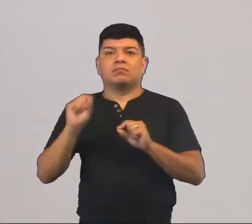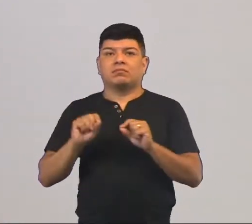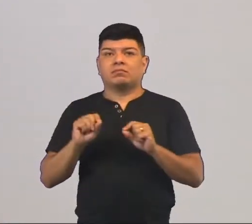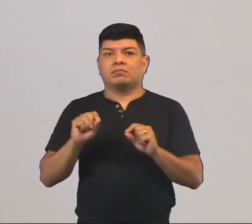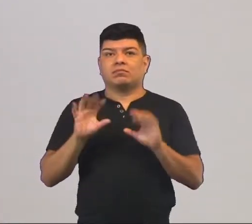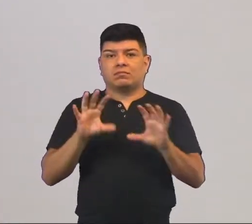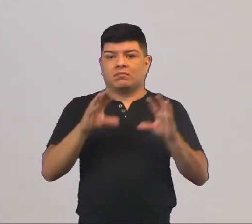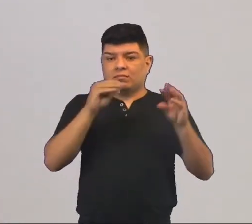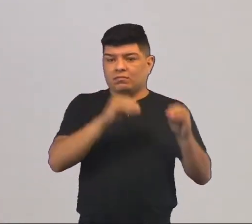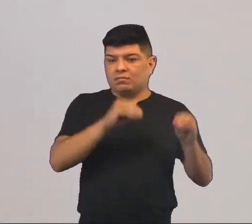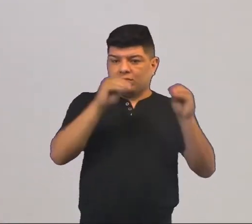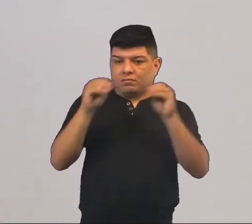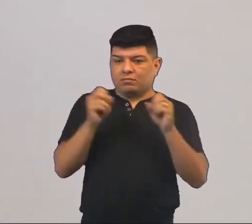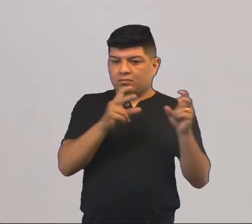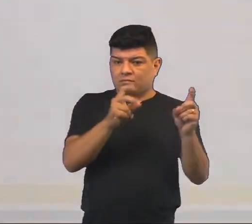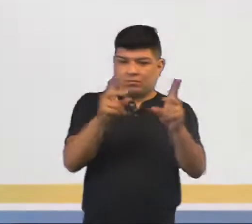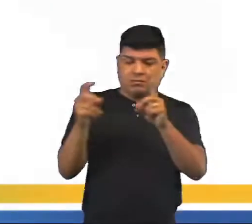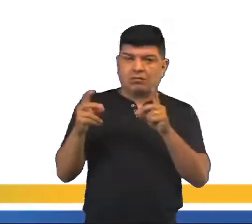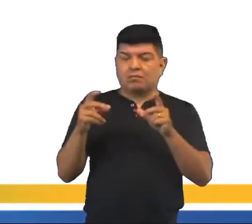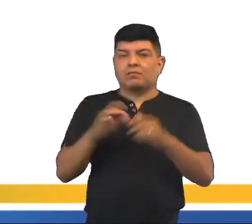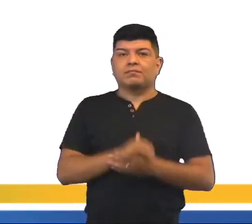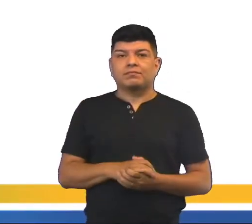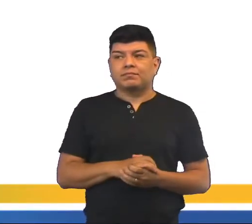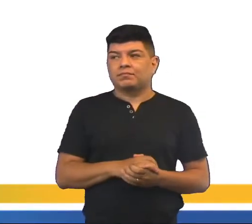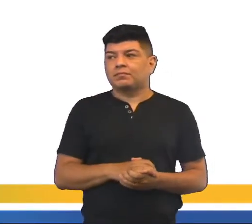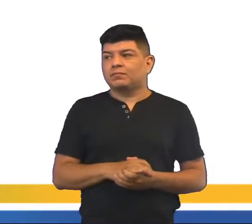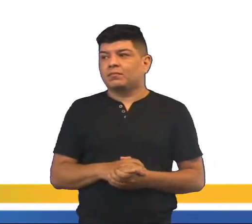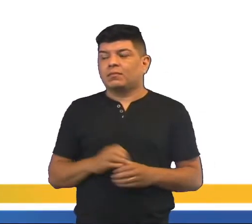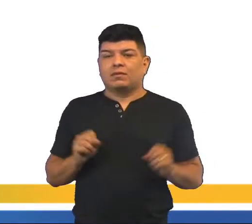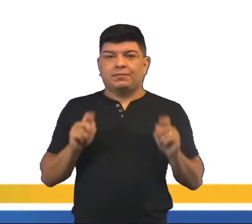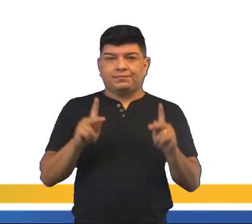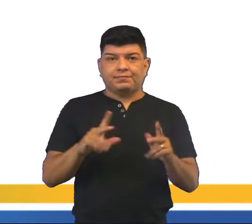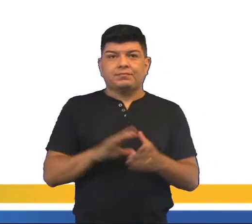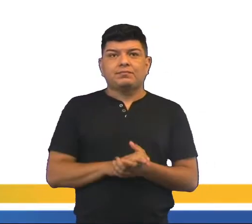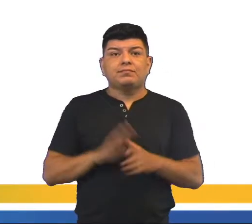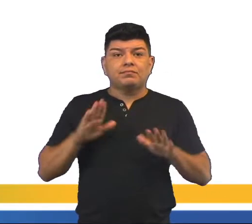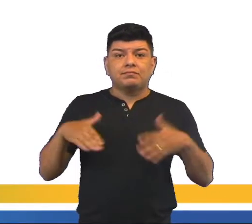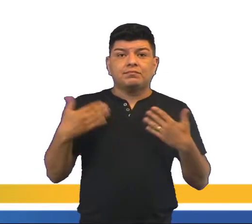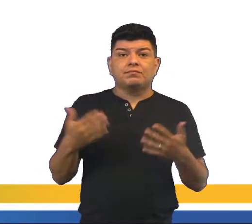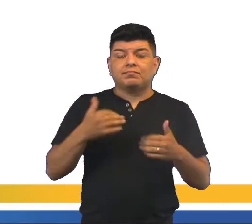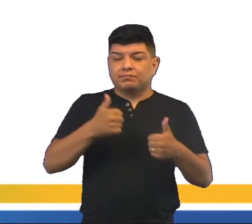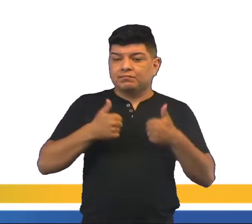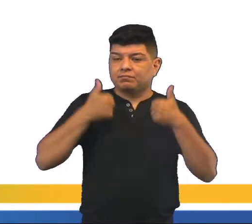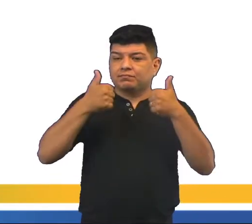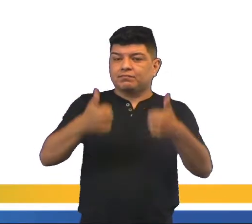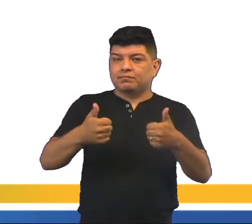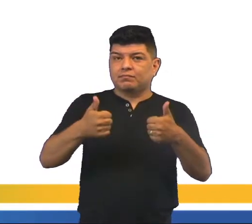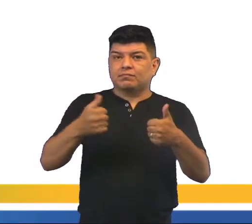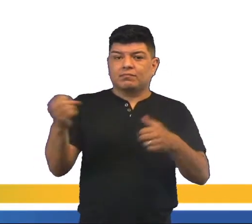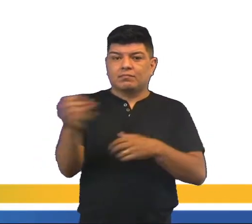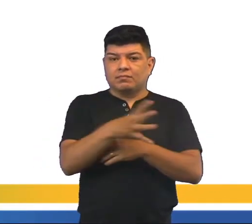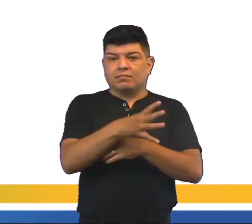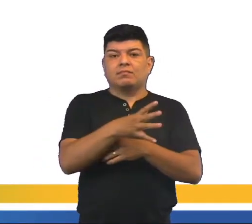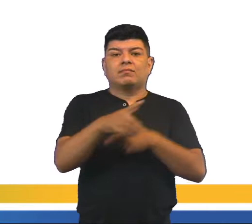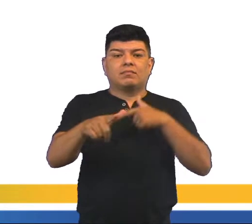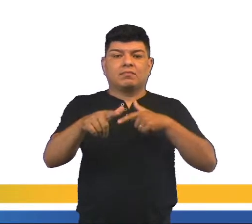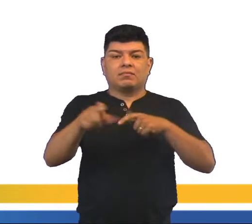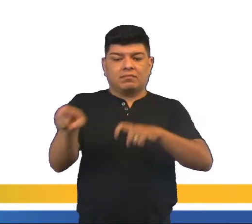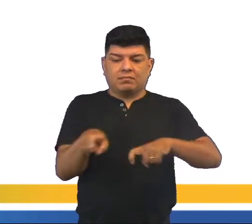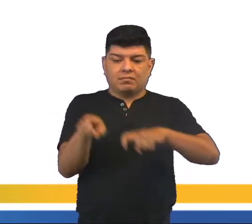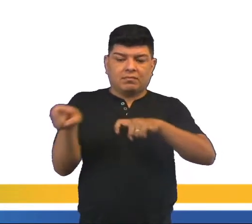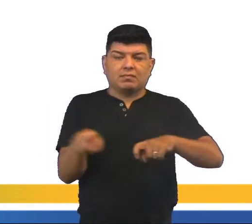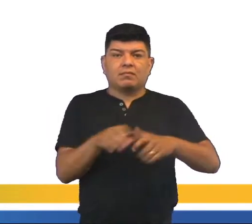para exportação em grande escala, ok? E quais seriam as vantagens do processo de modernização no